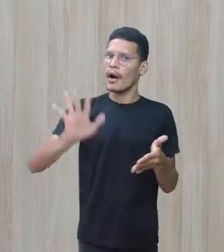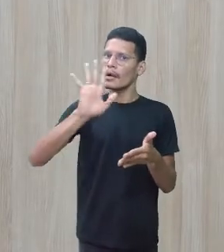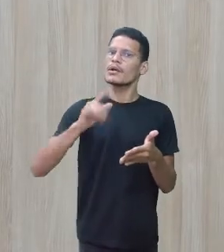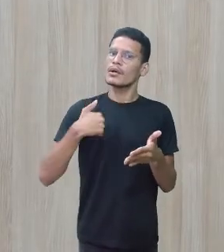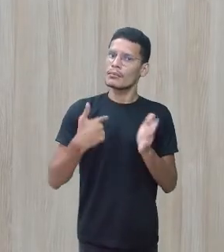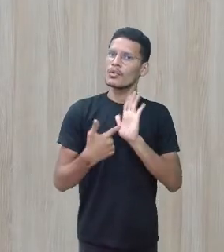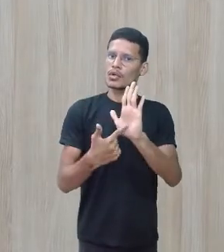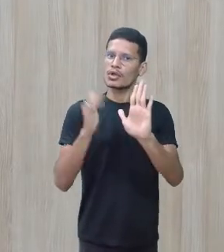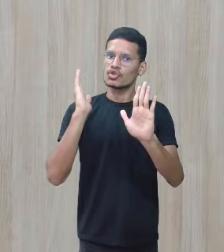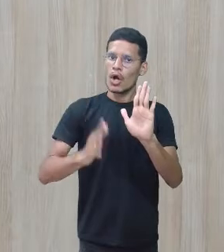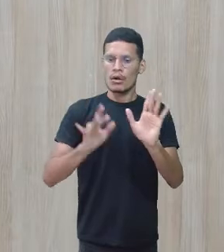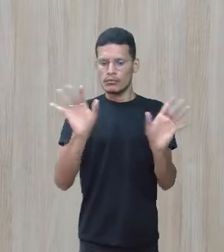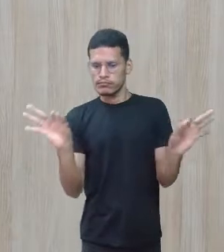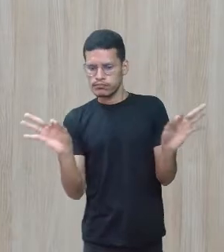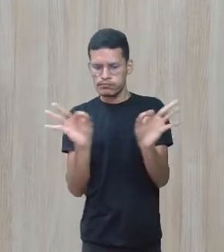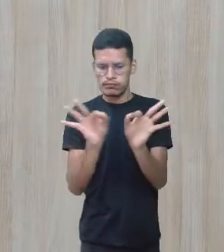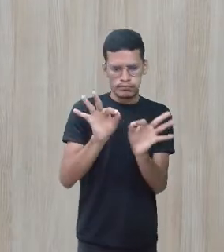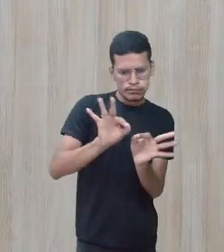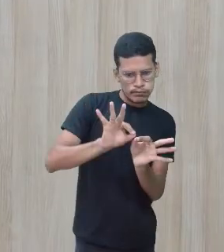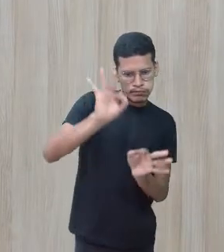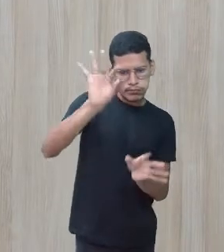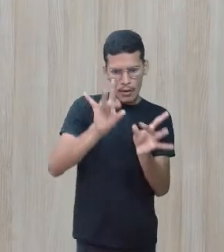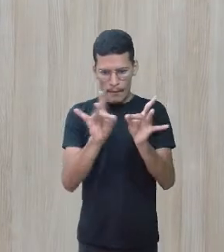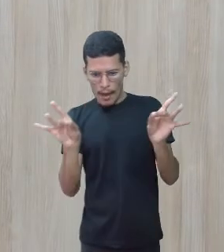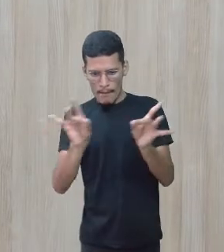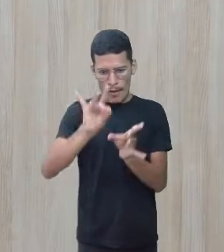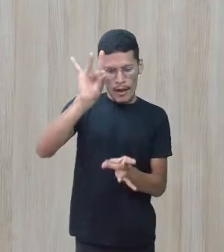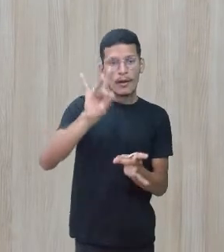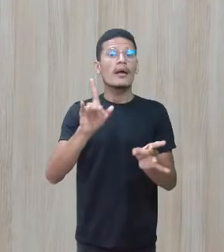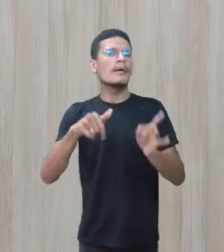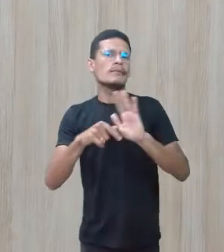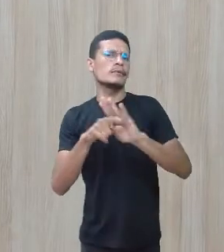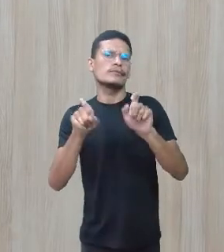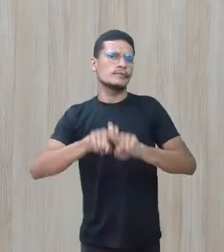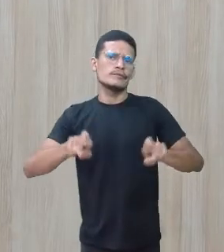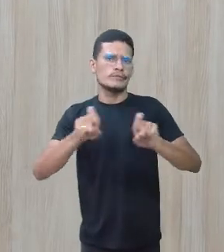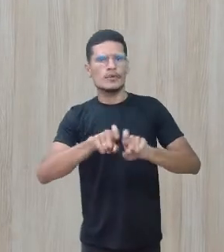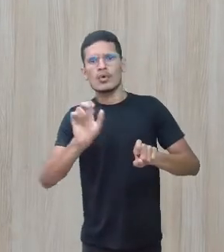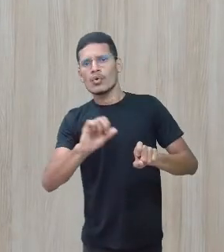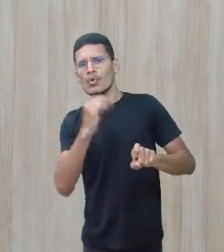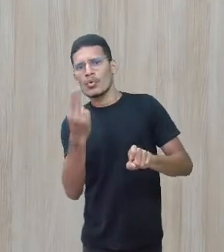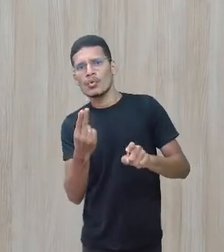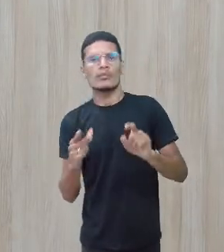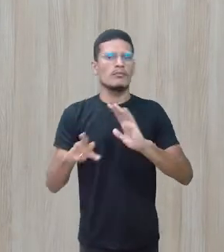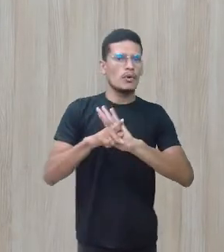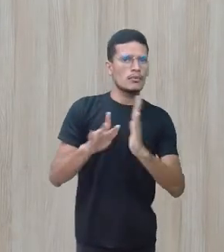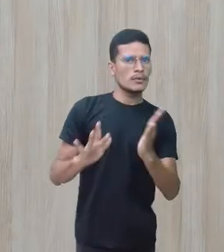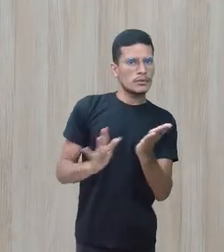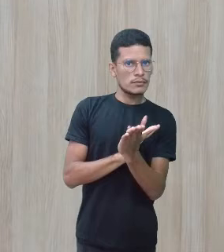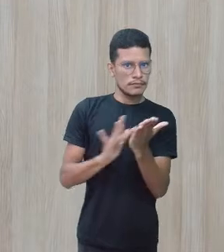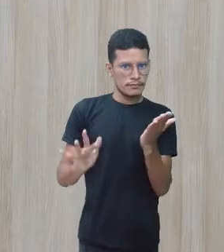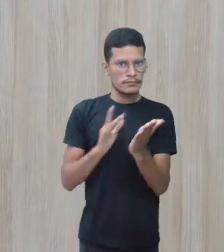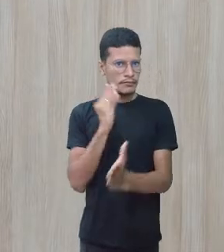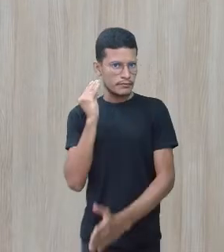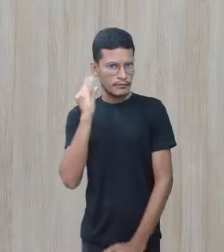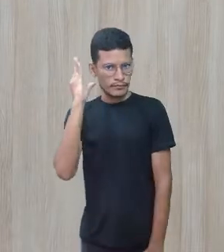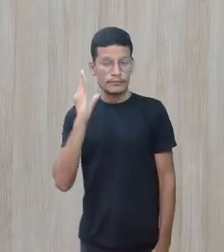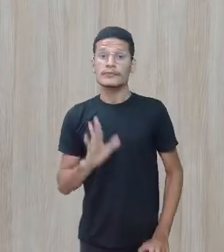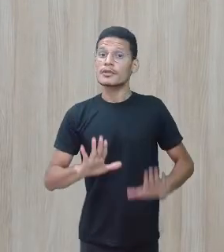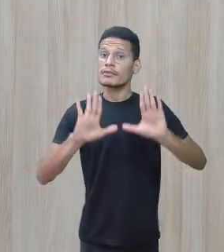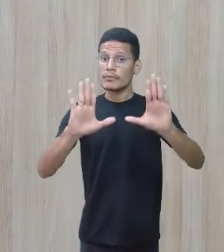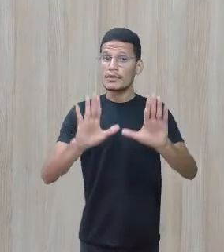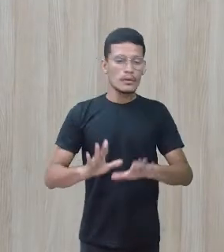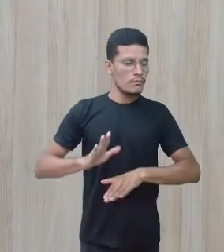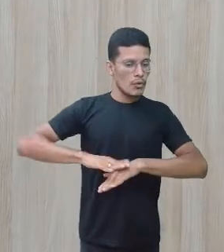ali fazendo ampliação e redução num dispositivo digital, né? Seja no computador, seja no celular. Em um